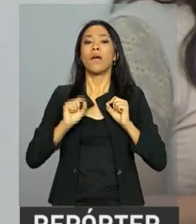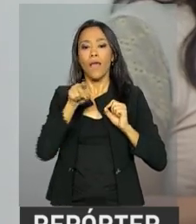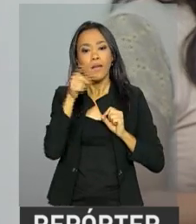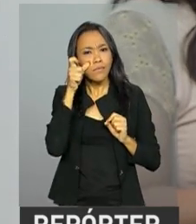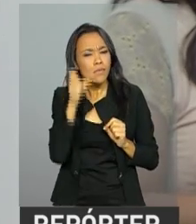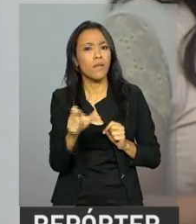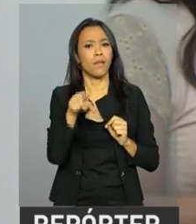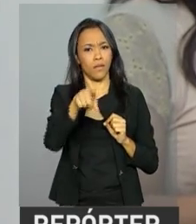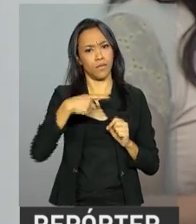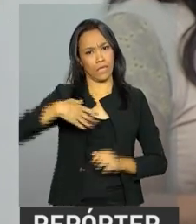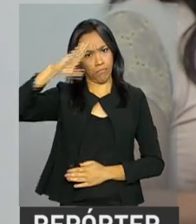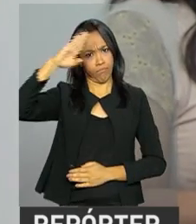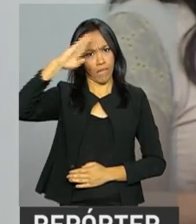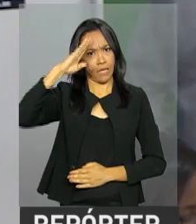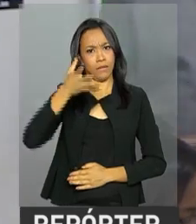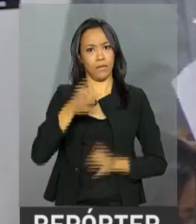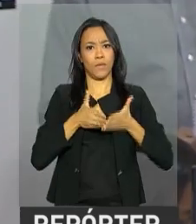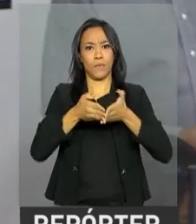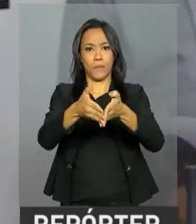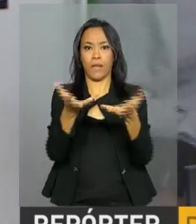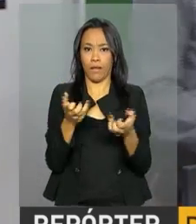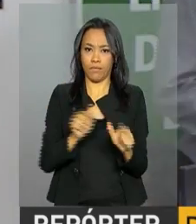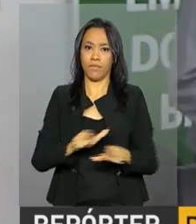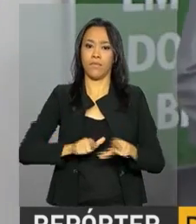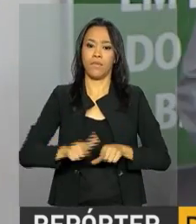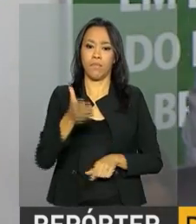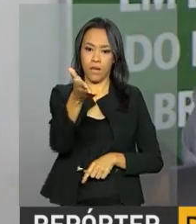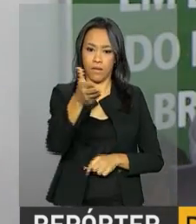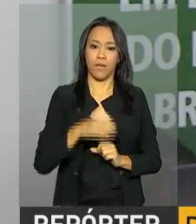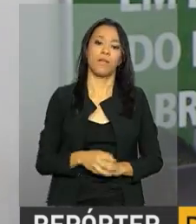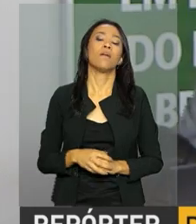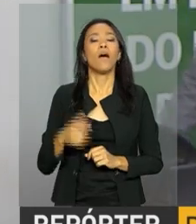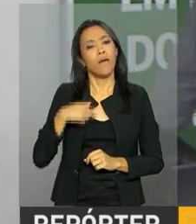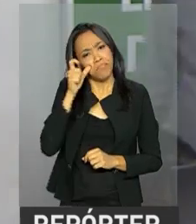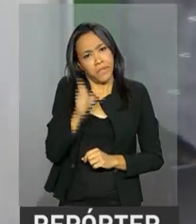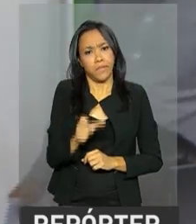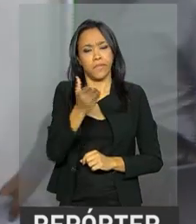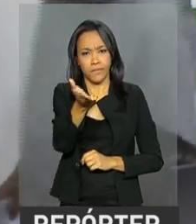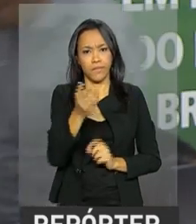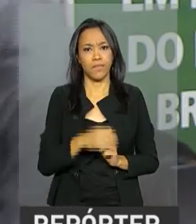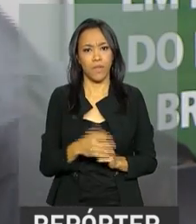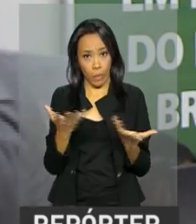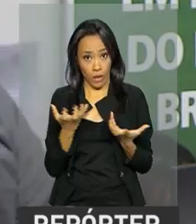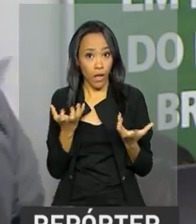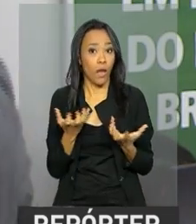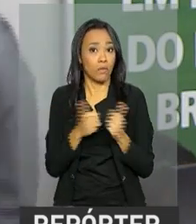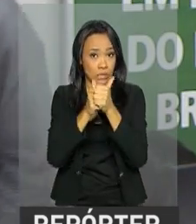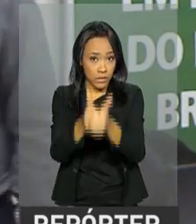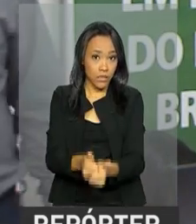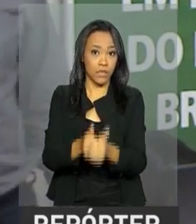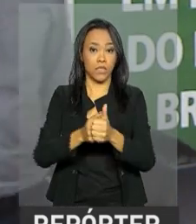tem interesse em seguir carreira na Marinha na verdade foi interesse né próprio tal quero muito seguir essa